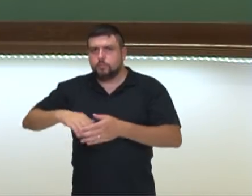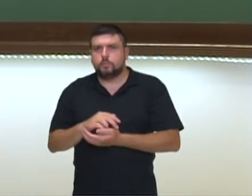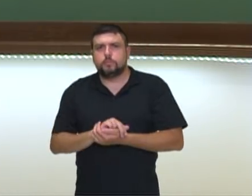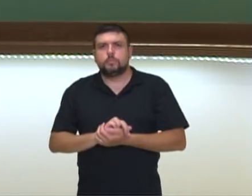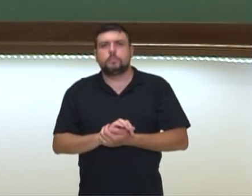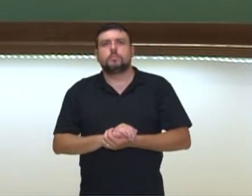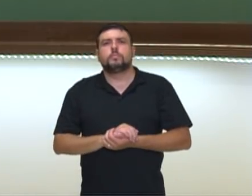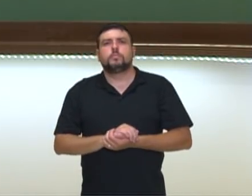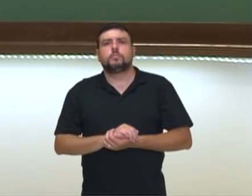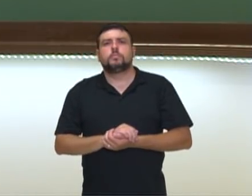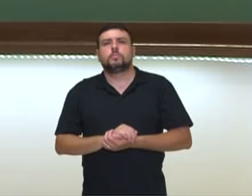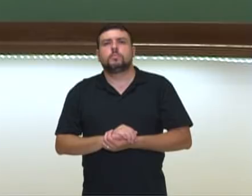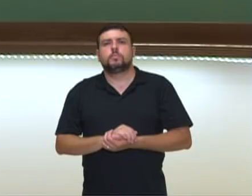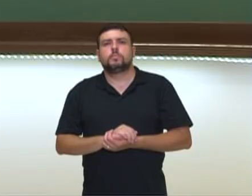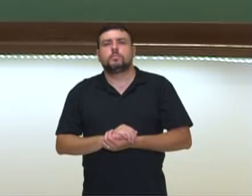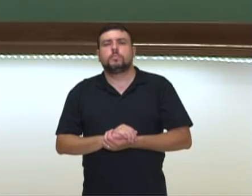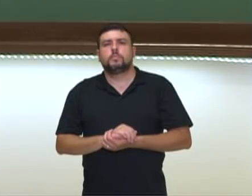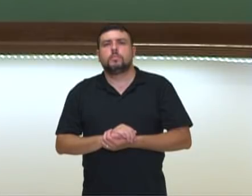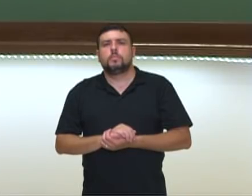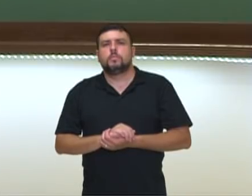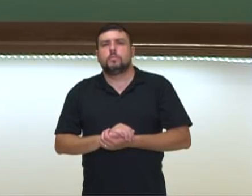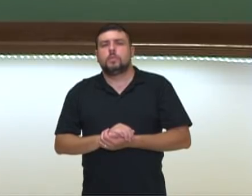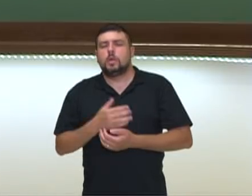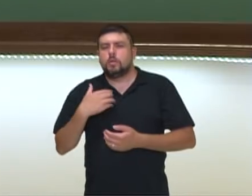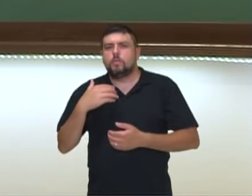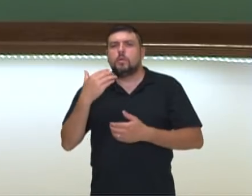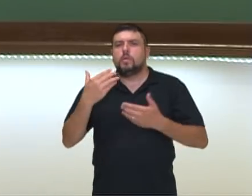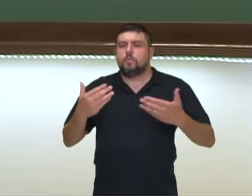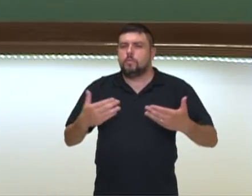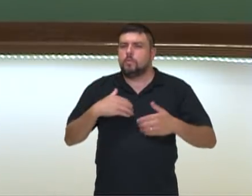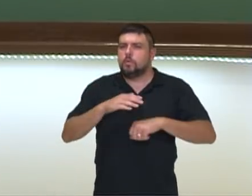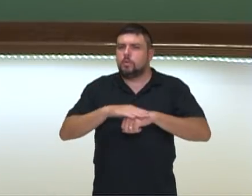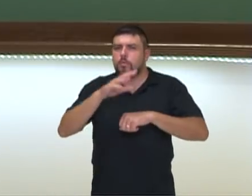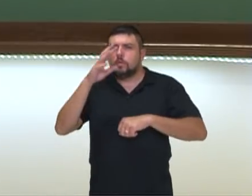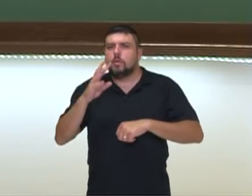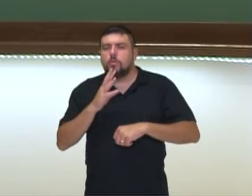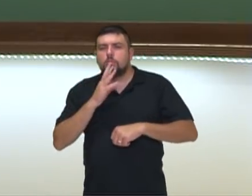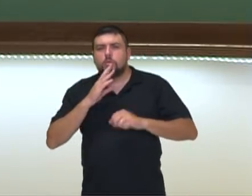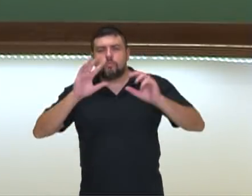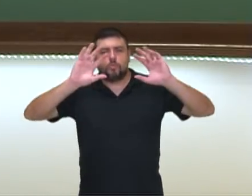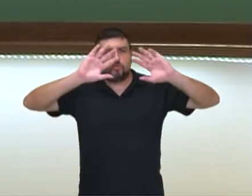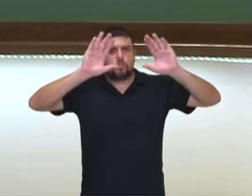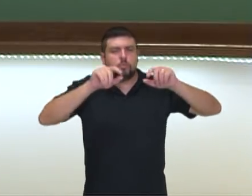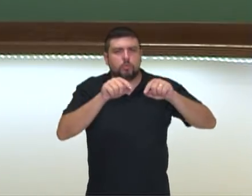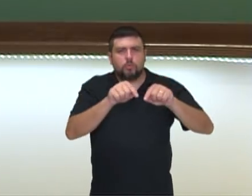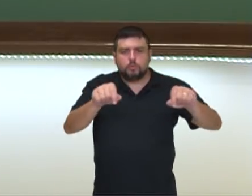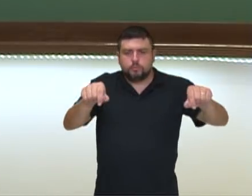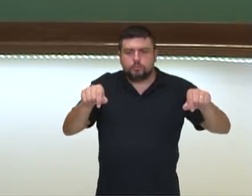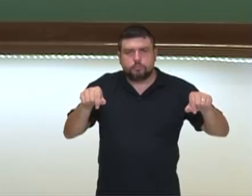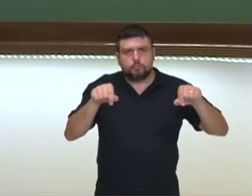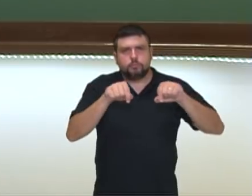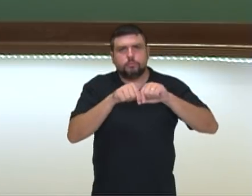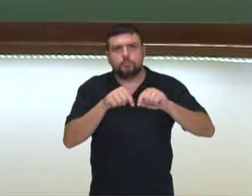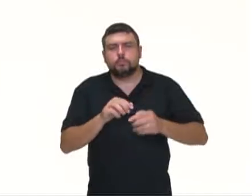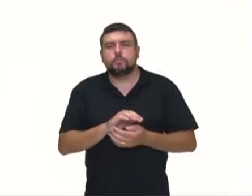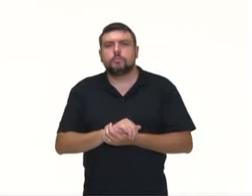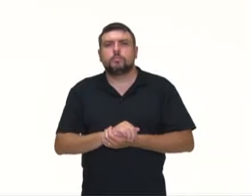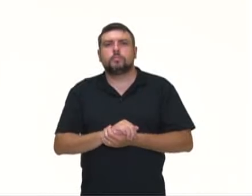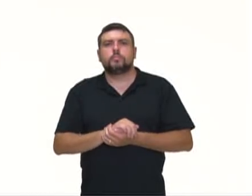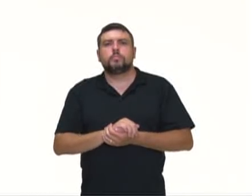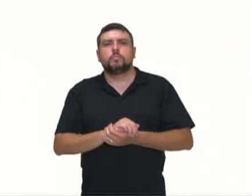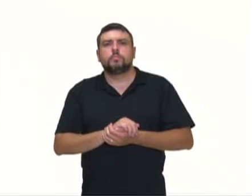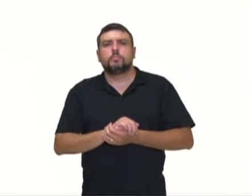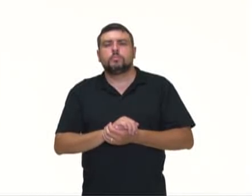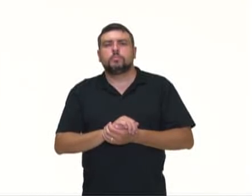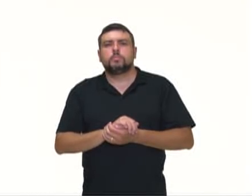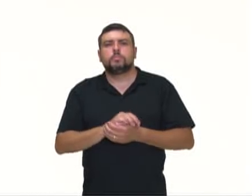do voleibol, que é o vôlei de quadra, o vôlei mais conhecido que a gente tem no dia a dia. Então vamos começando aqui. Observe as